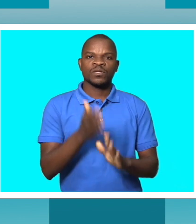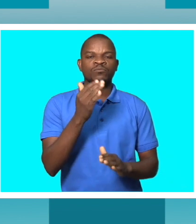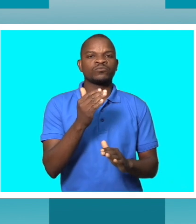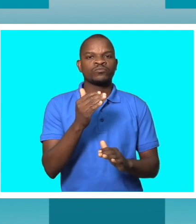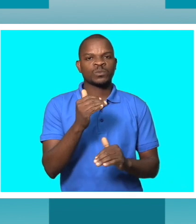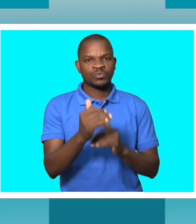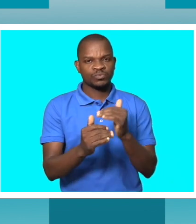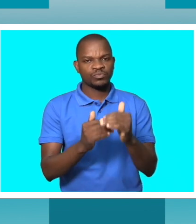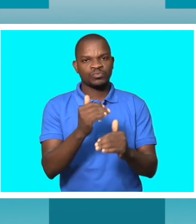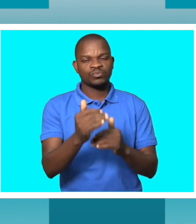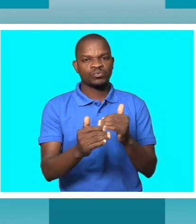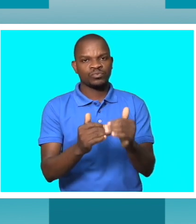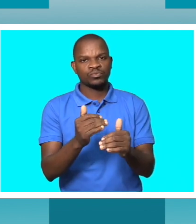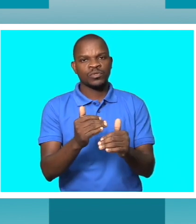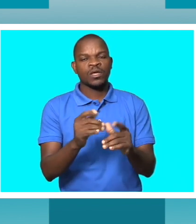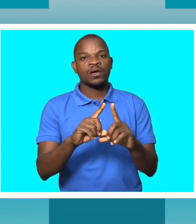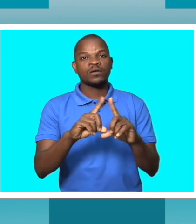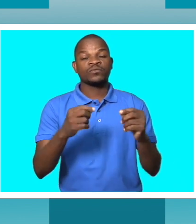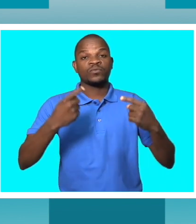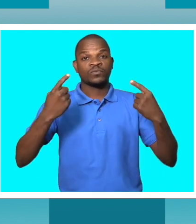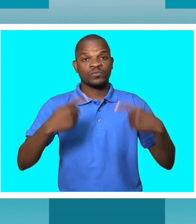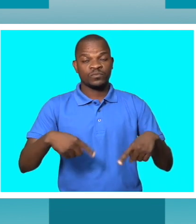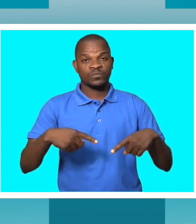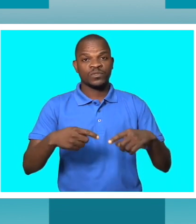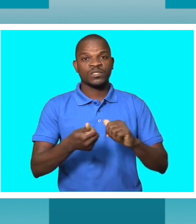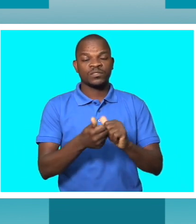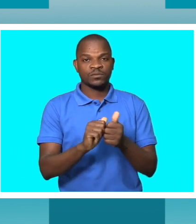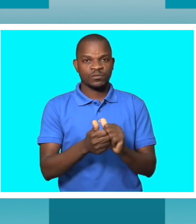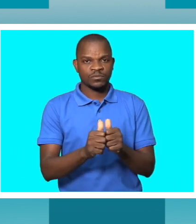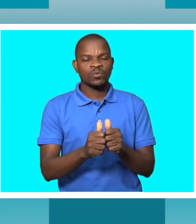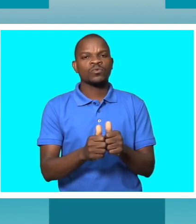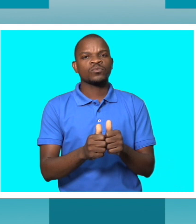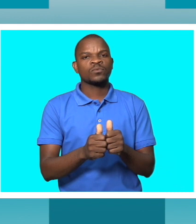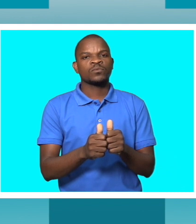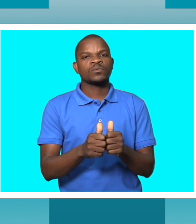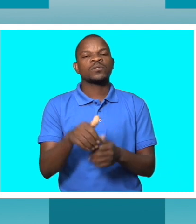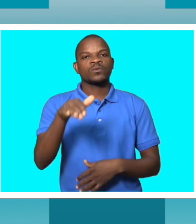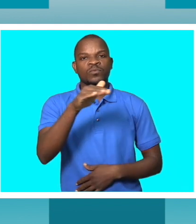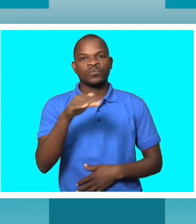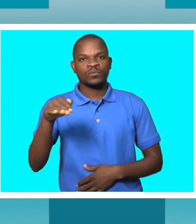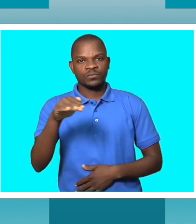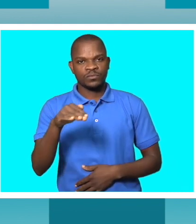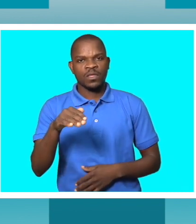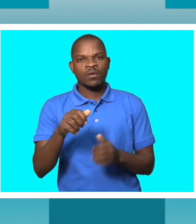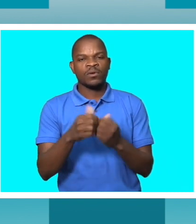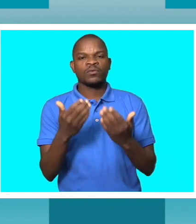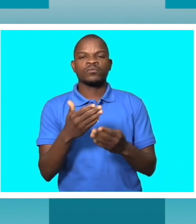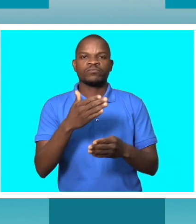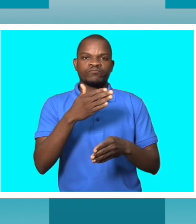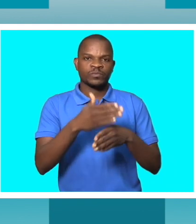avançamos depois do torneio com um campeonato municipal.